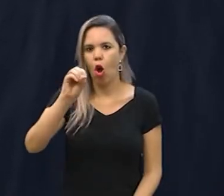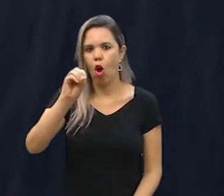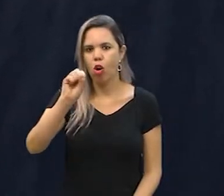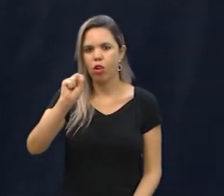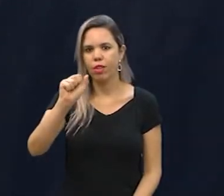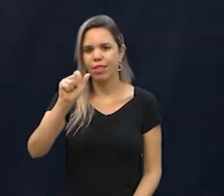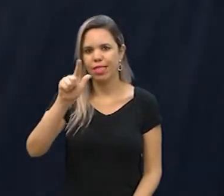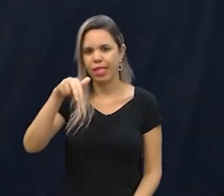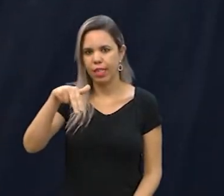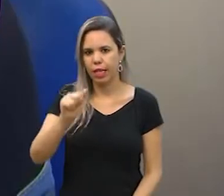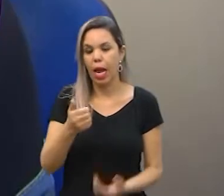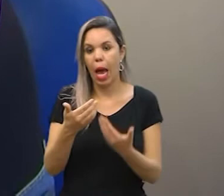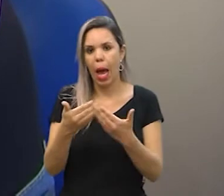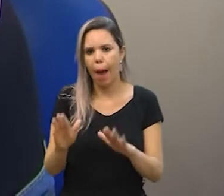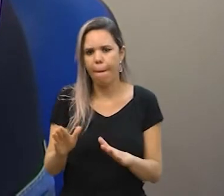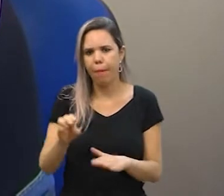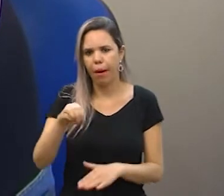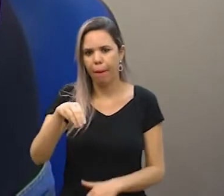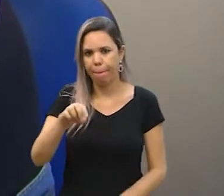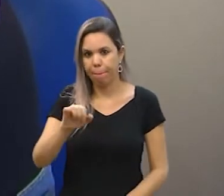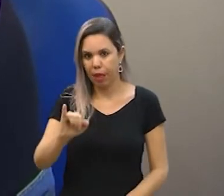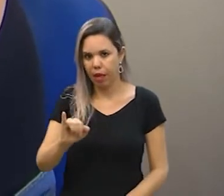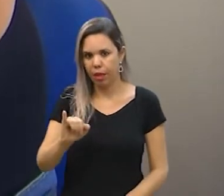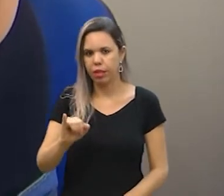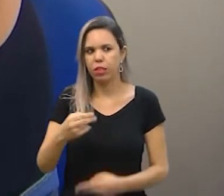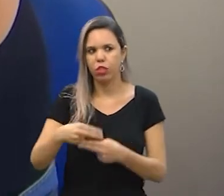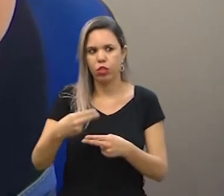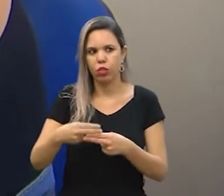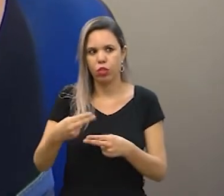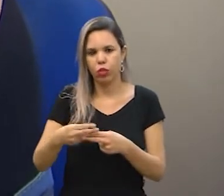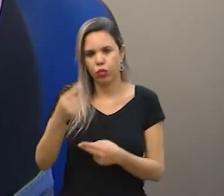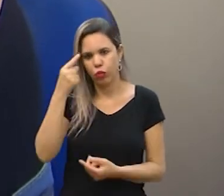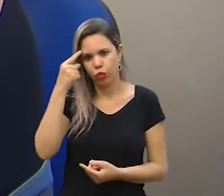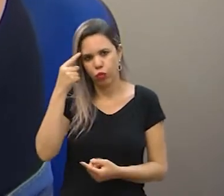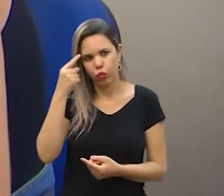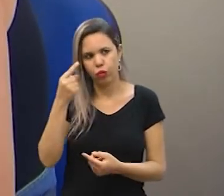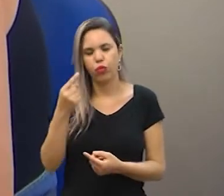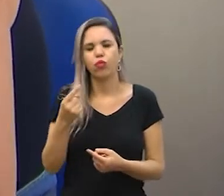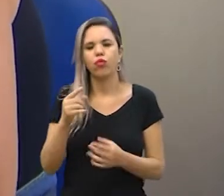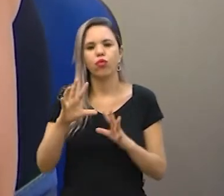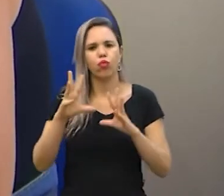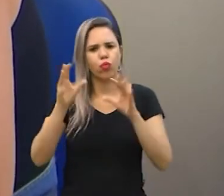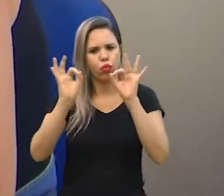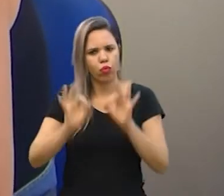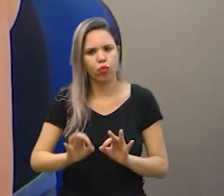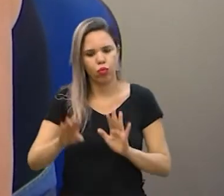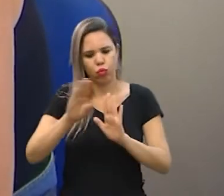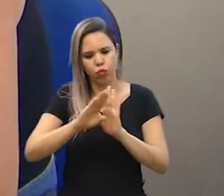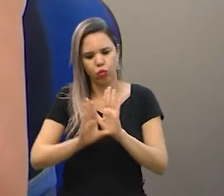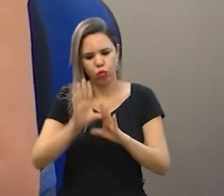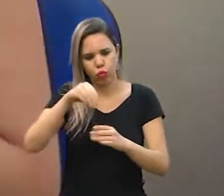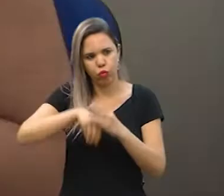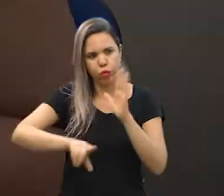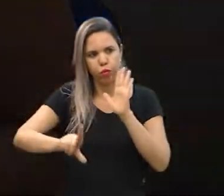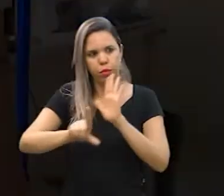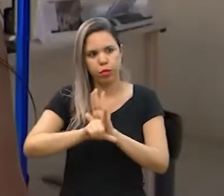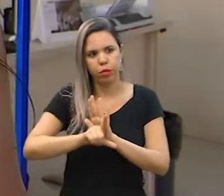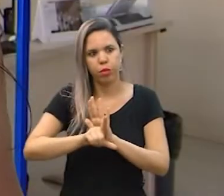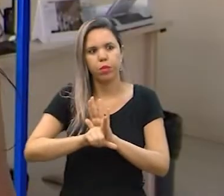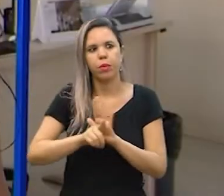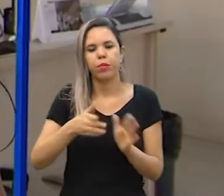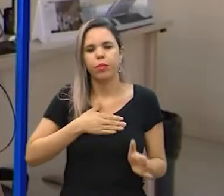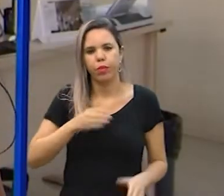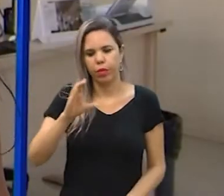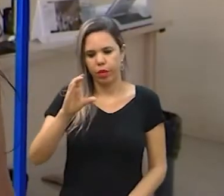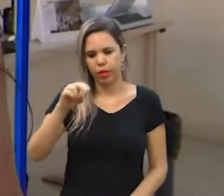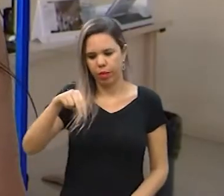Rosaline abriu recentemente uma MEI e nos últimos dias esteve no Sebrae. A ideia foi deixar tudo certinho, dentro da lei. Eu estava